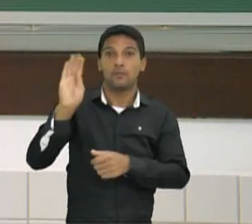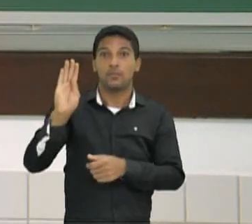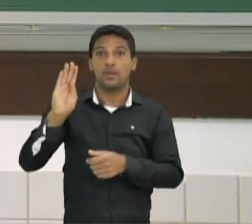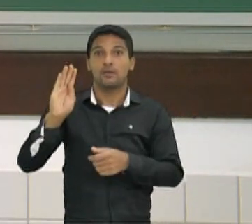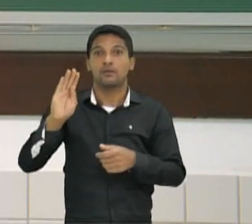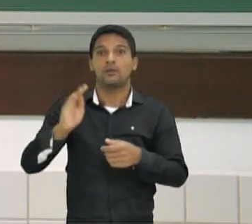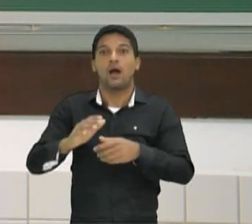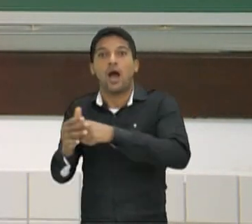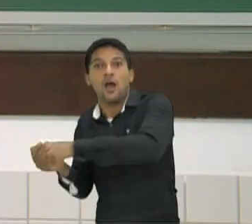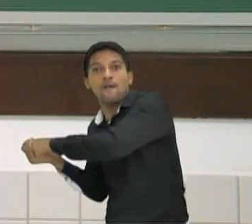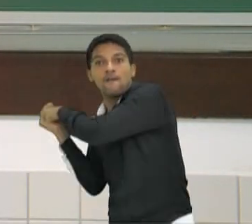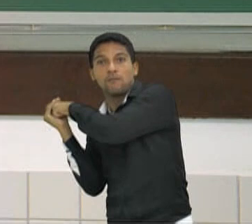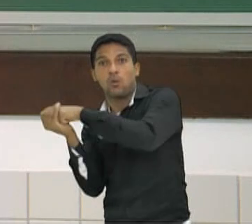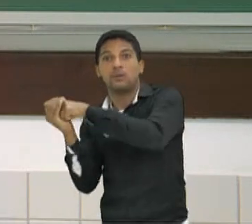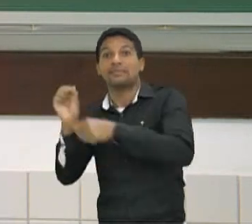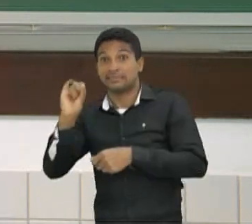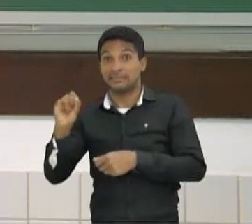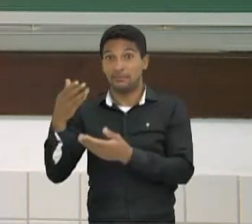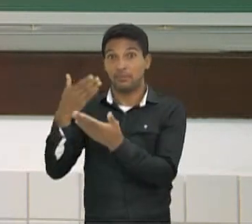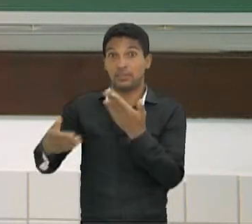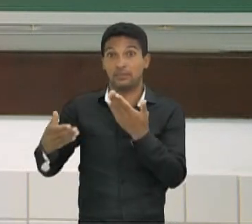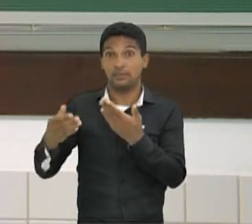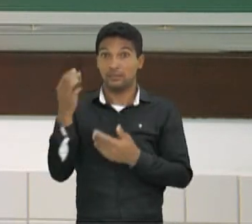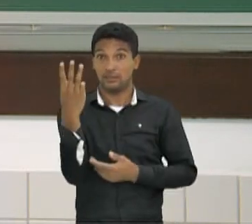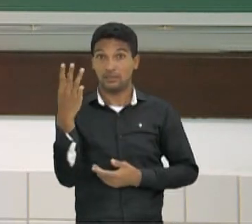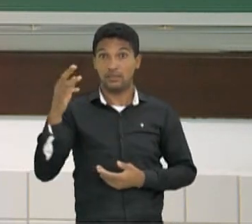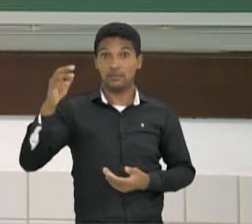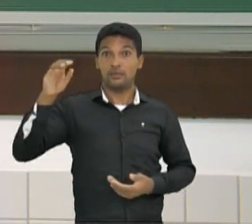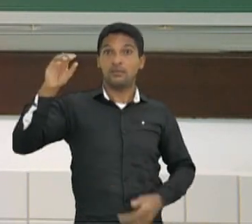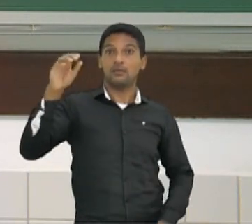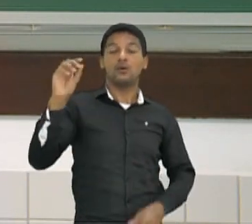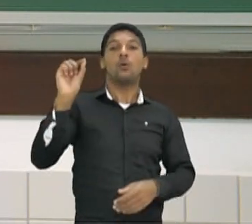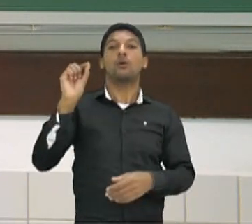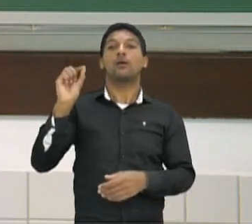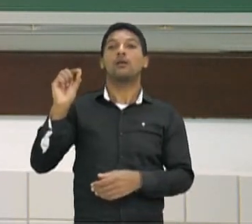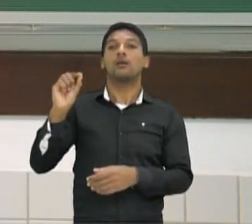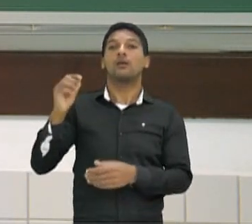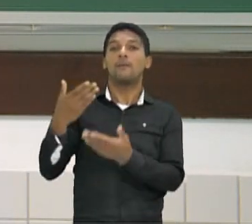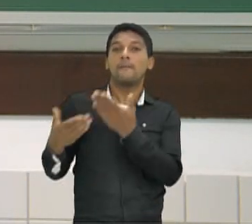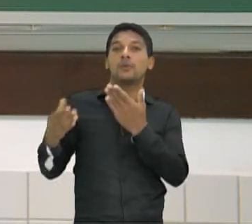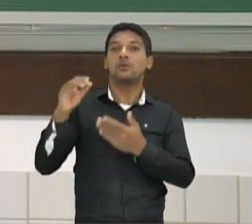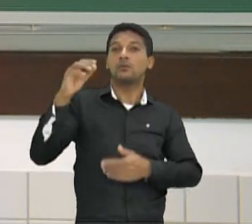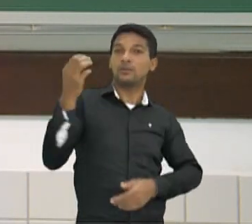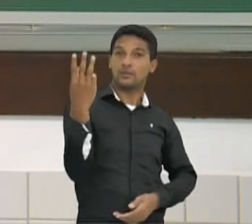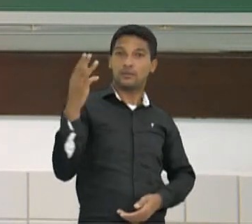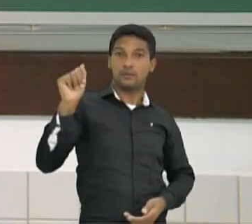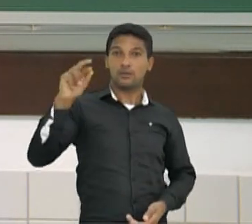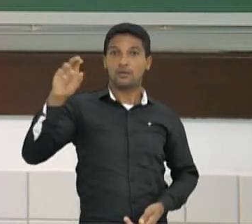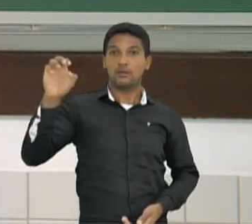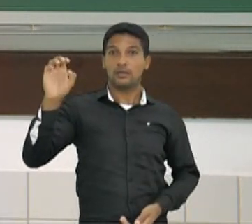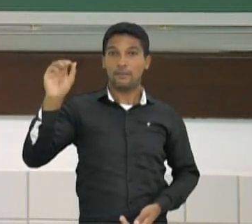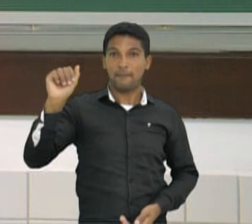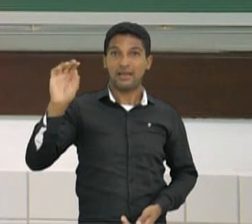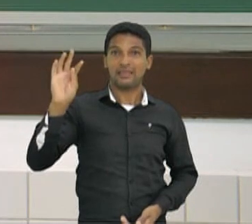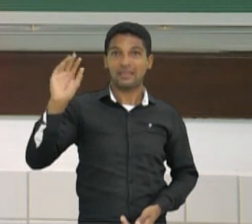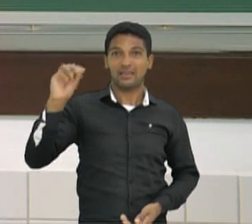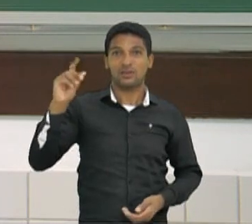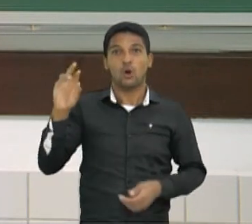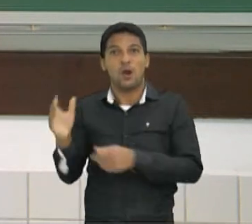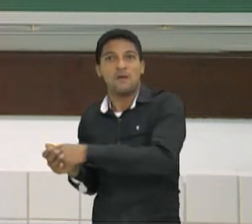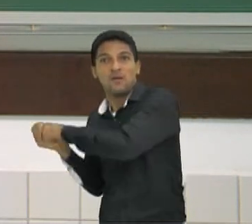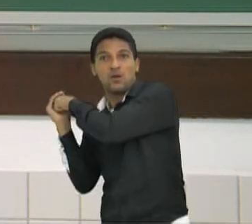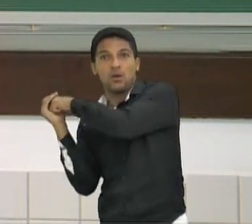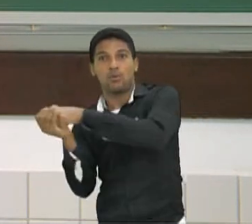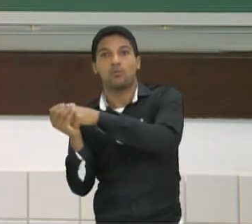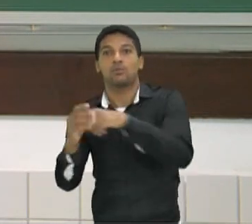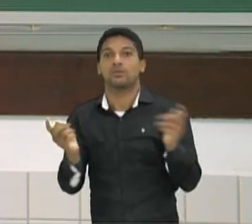foi para o ataque, perdeu 3 rebatedores, acabou o turno. Então, acabou a entrada. Né? Então, são 9 entradas dessa maneira. Ataque e defesa, a alternância entre ataque